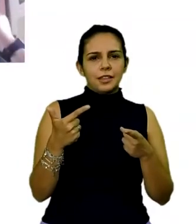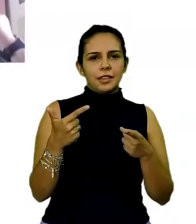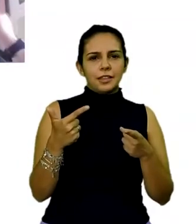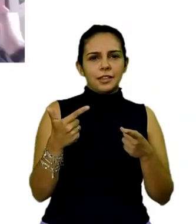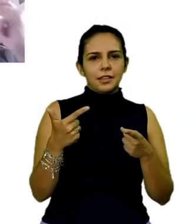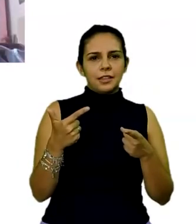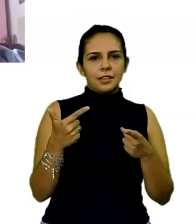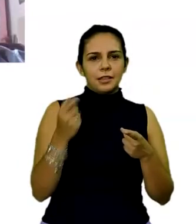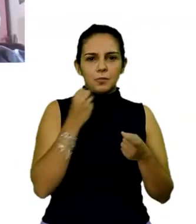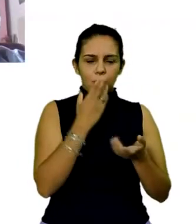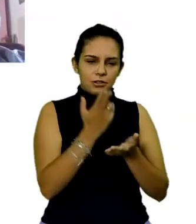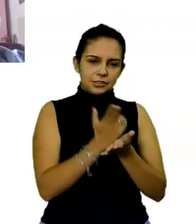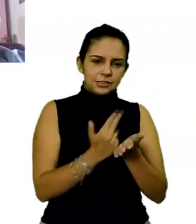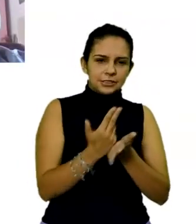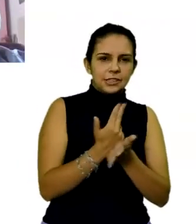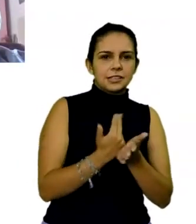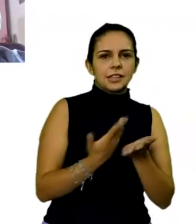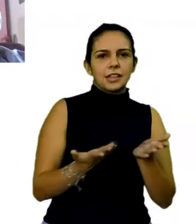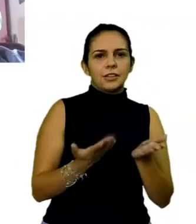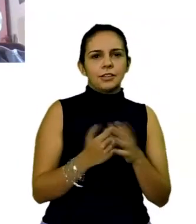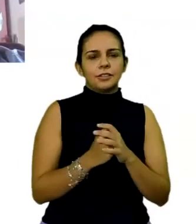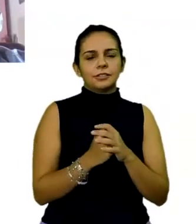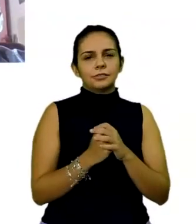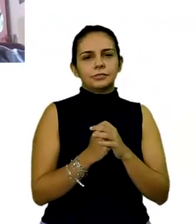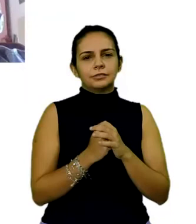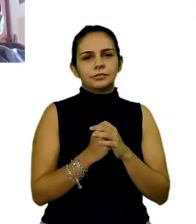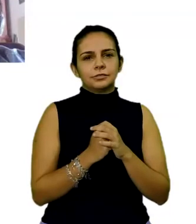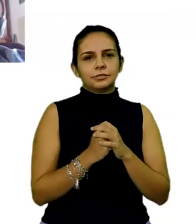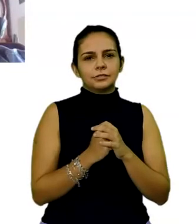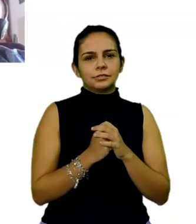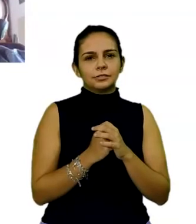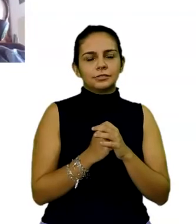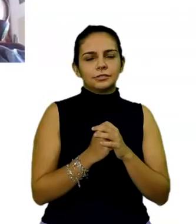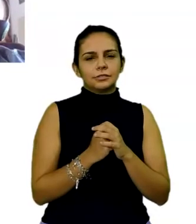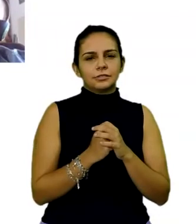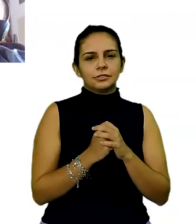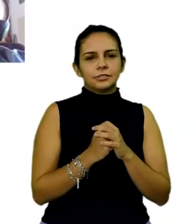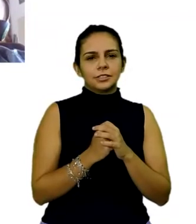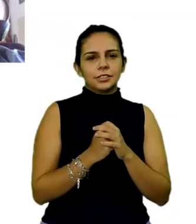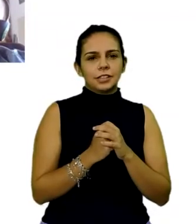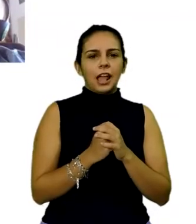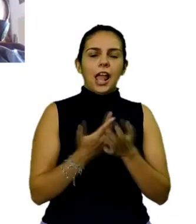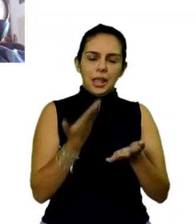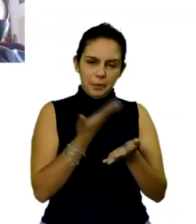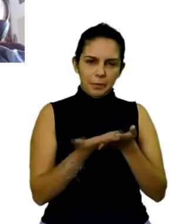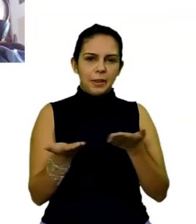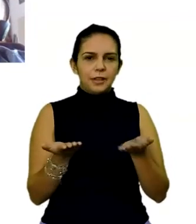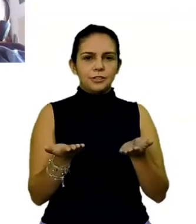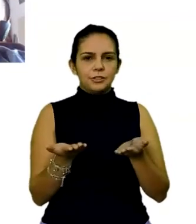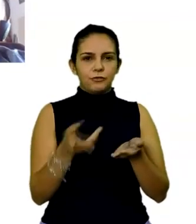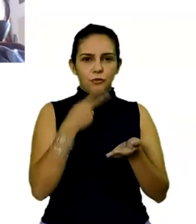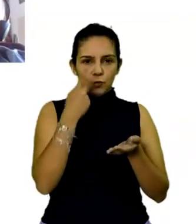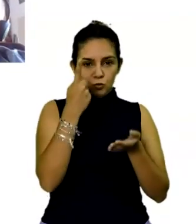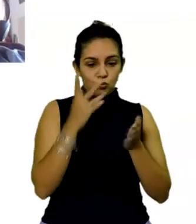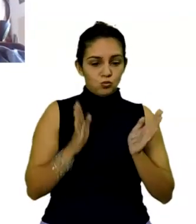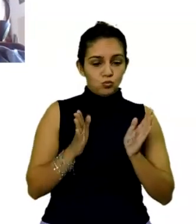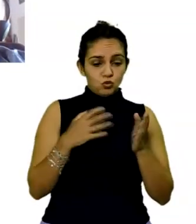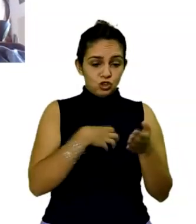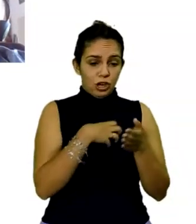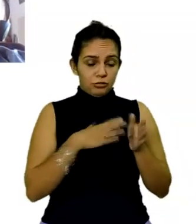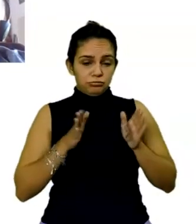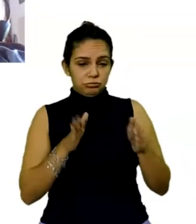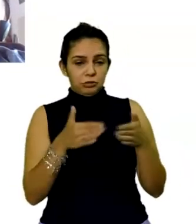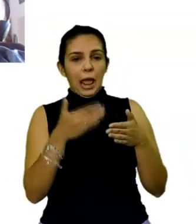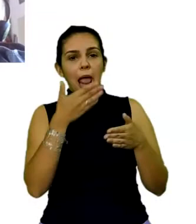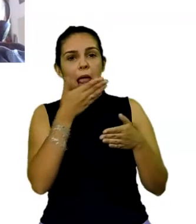para uma boa ilustração. Aí sim, aí chega a prejudicar. Mas dizer que um formato